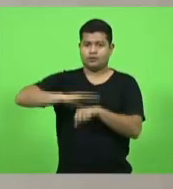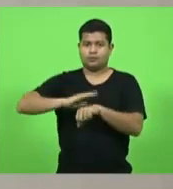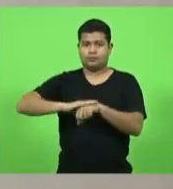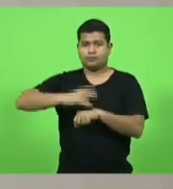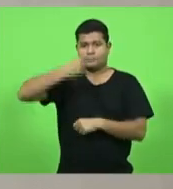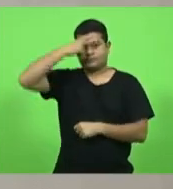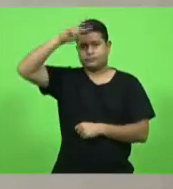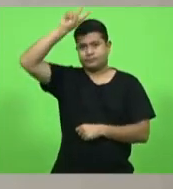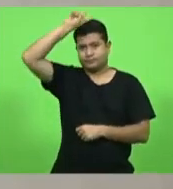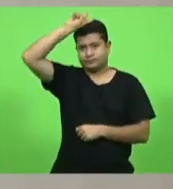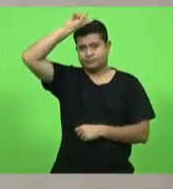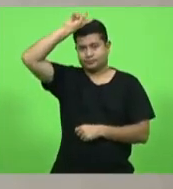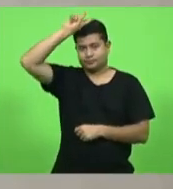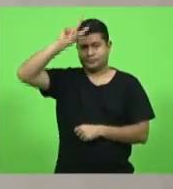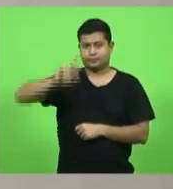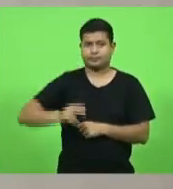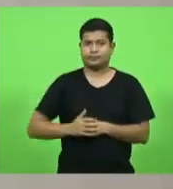Preso,